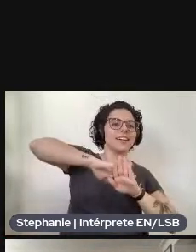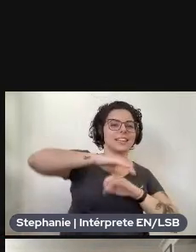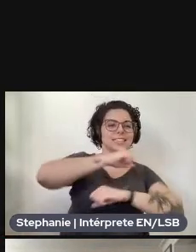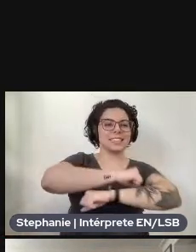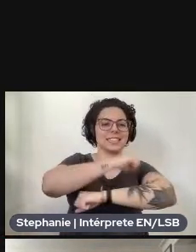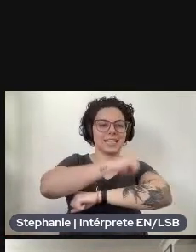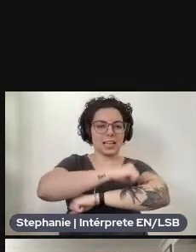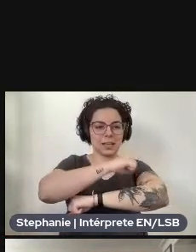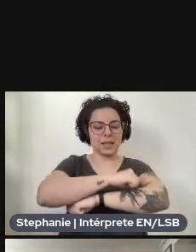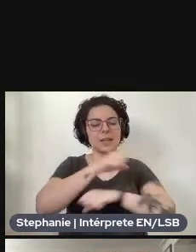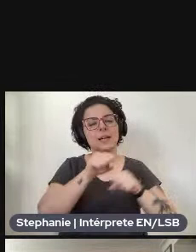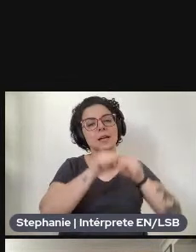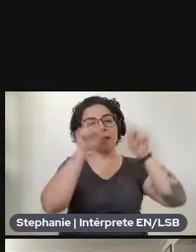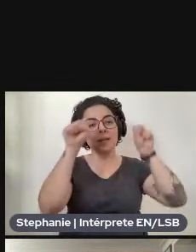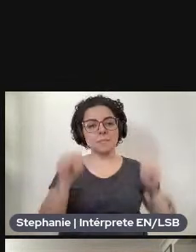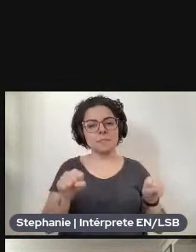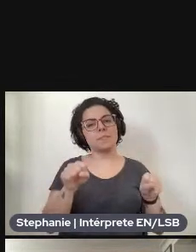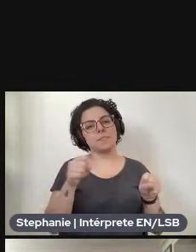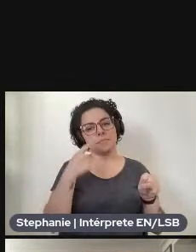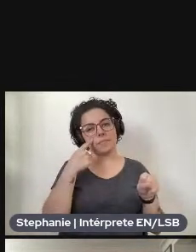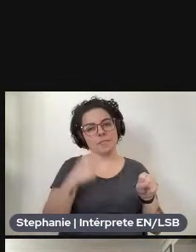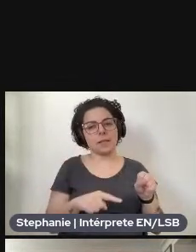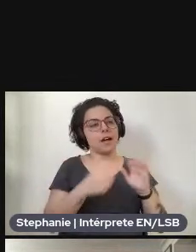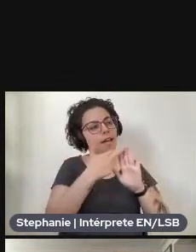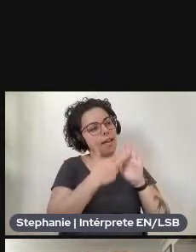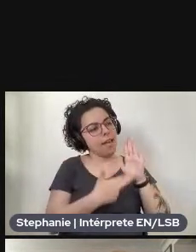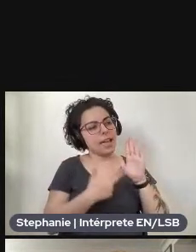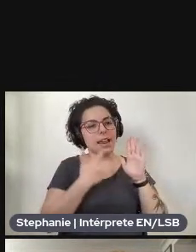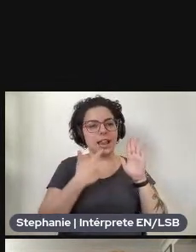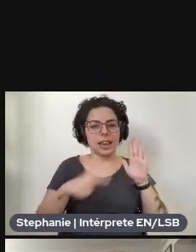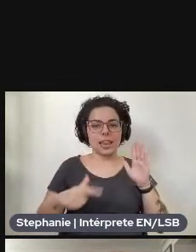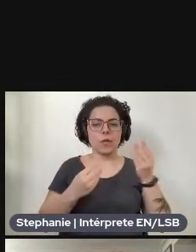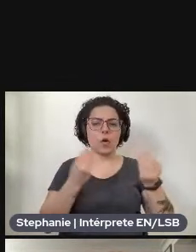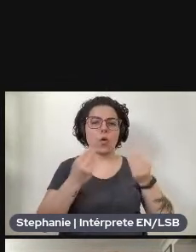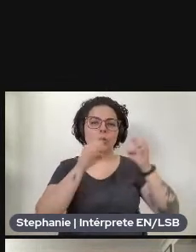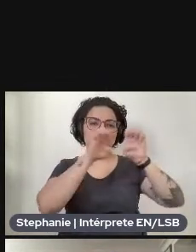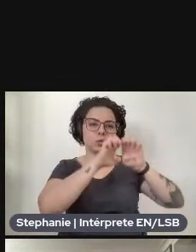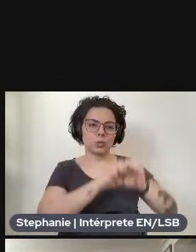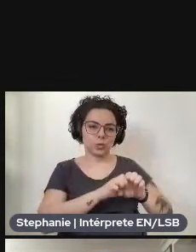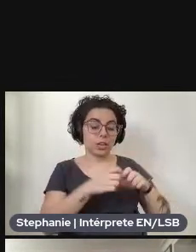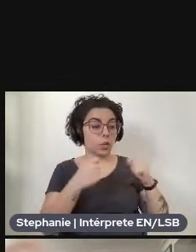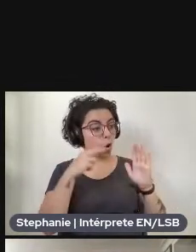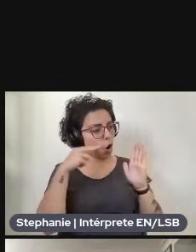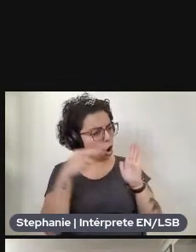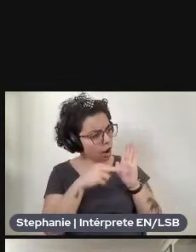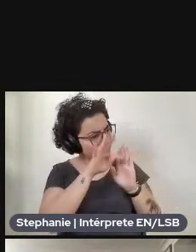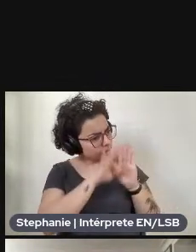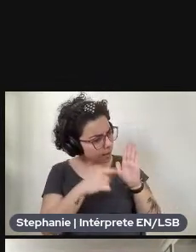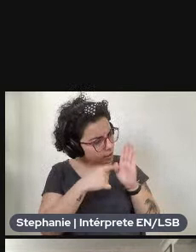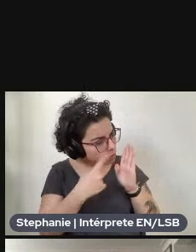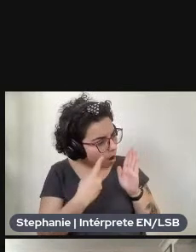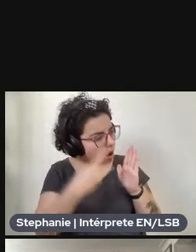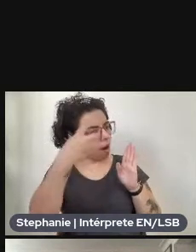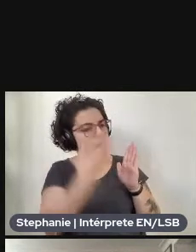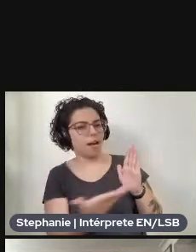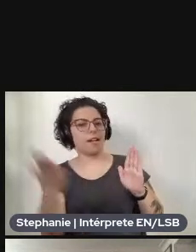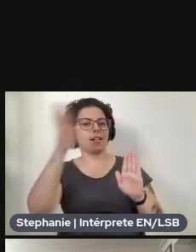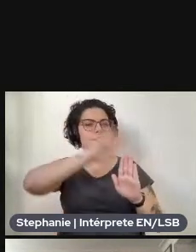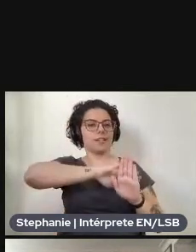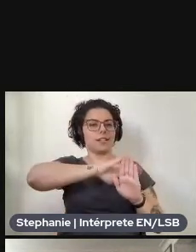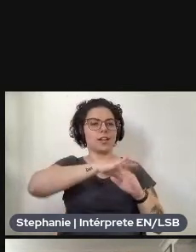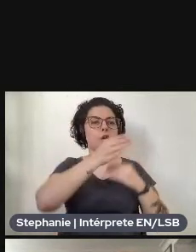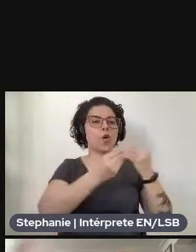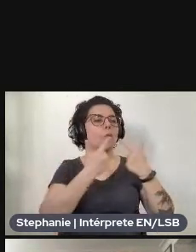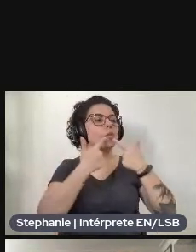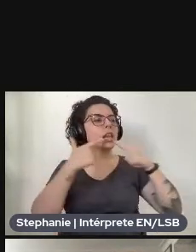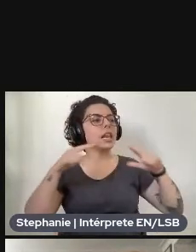perspectiva, olhamos para os textos para perceber o sistema. Okay? Para perceber o funcionamento do